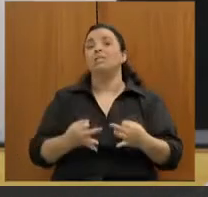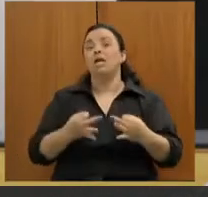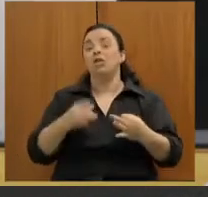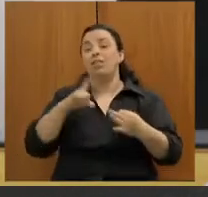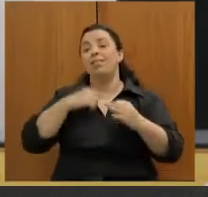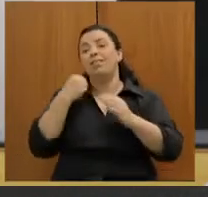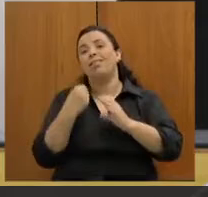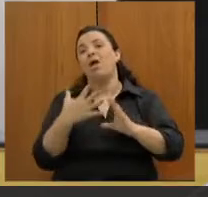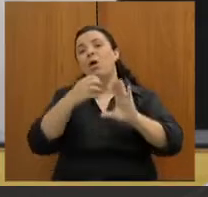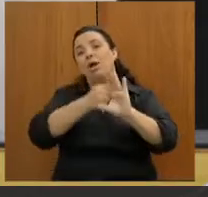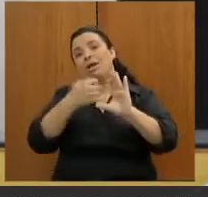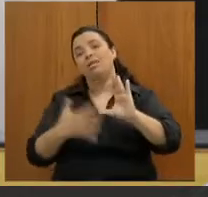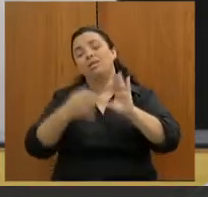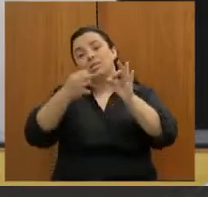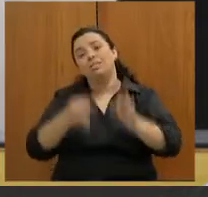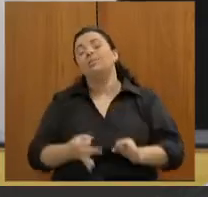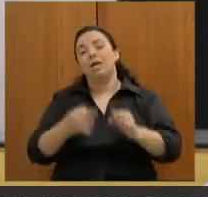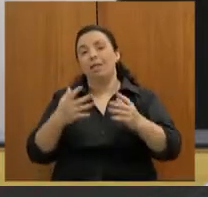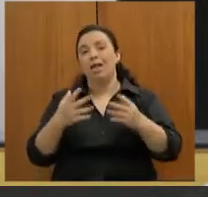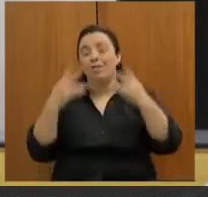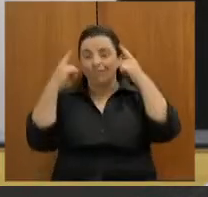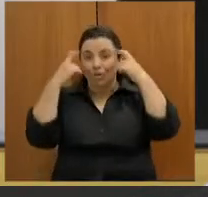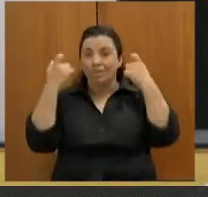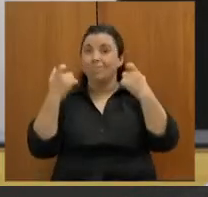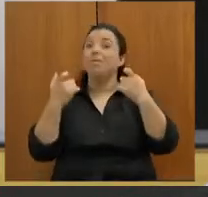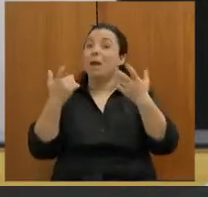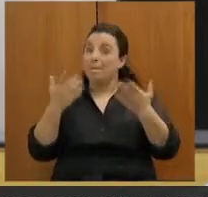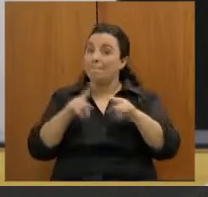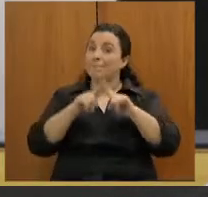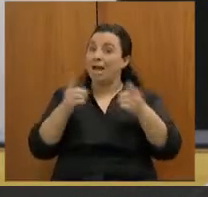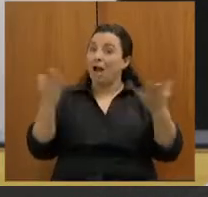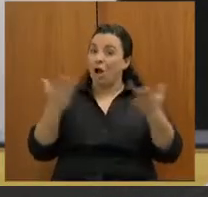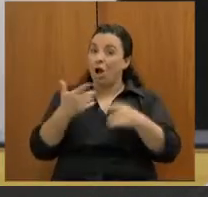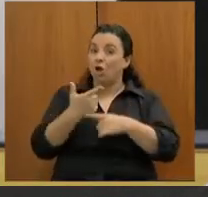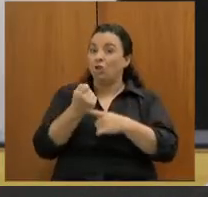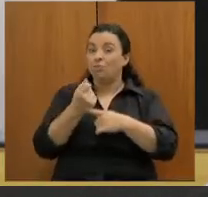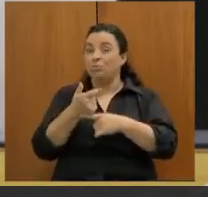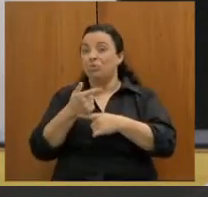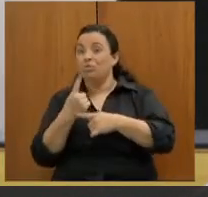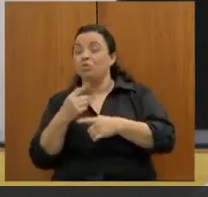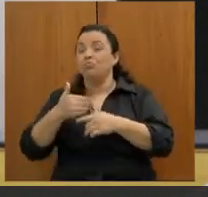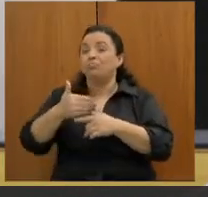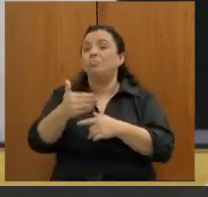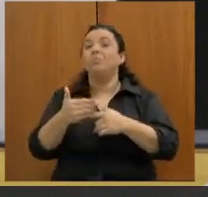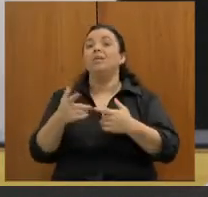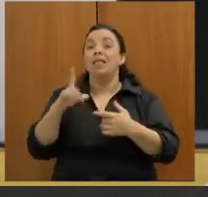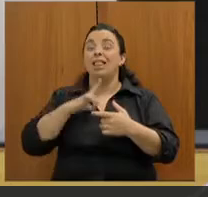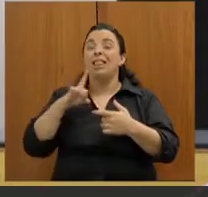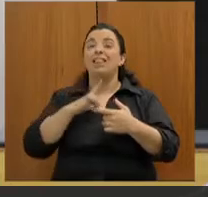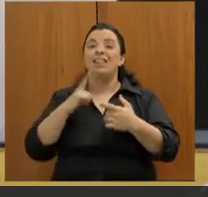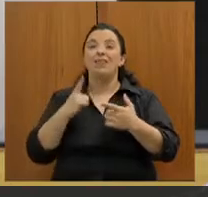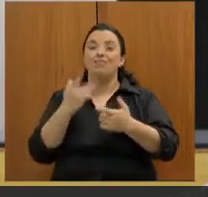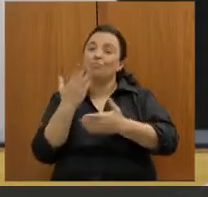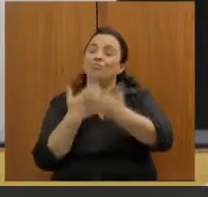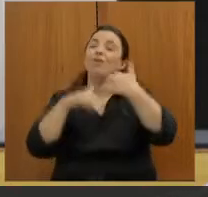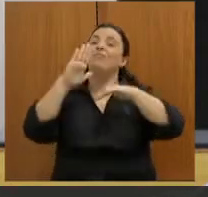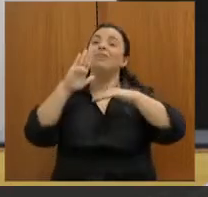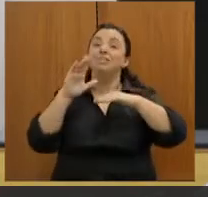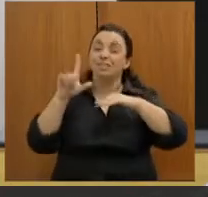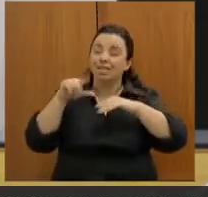Então temos aí uma Avanço No ano de dois mil e 21 com a formalização da Lei